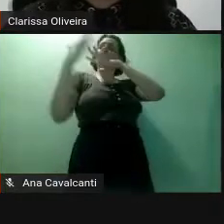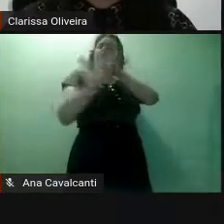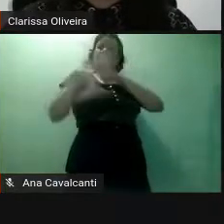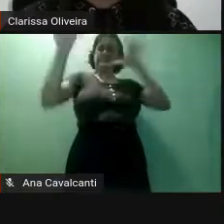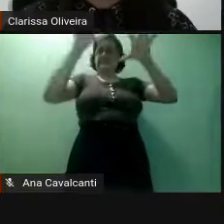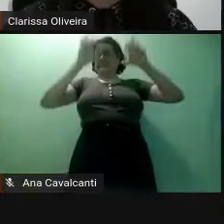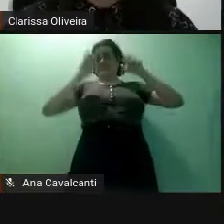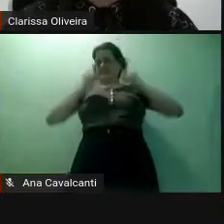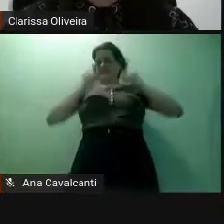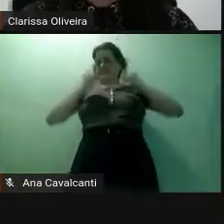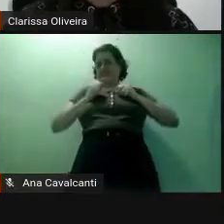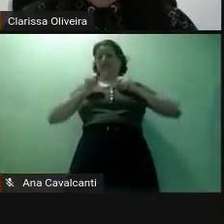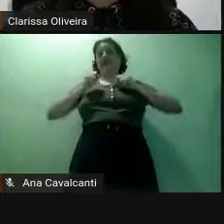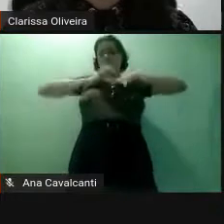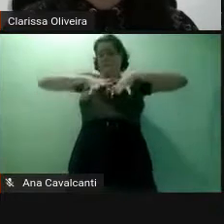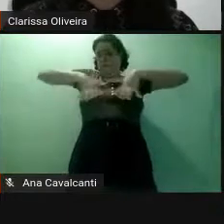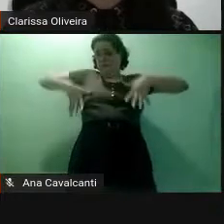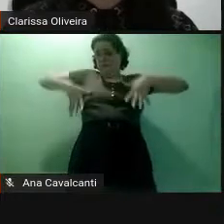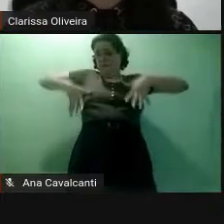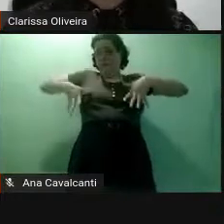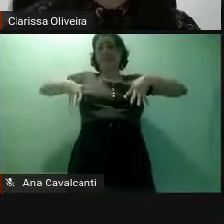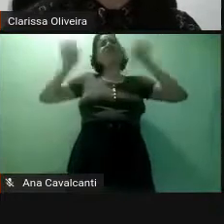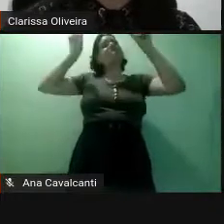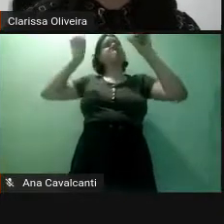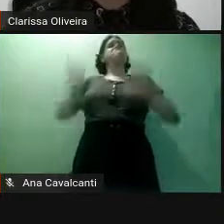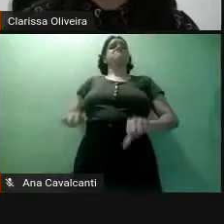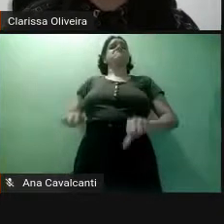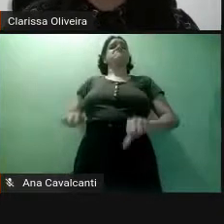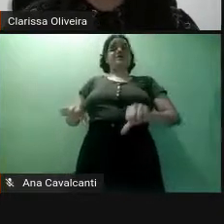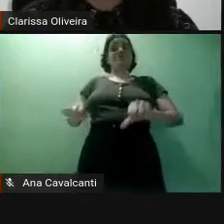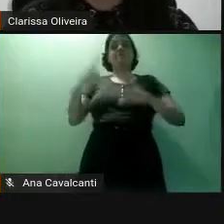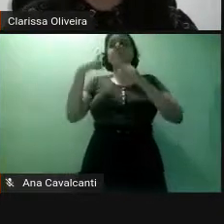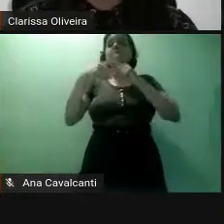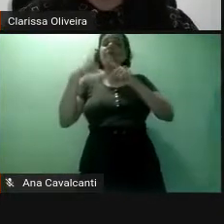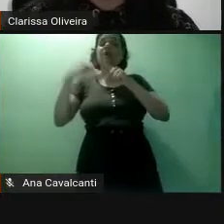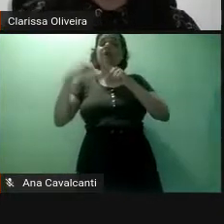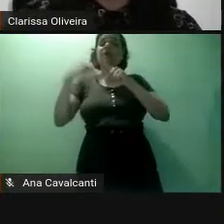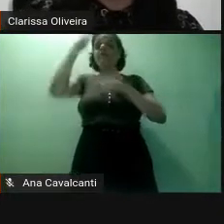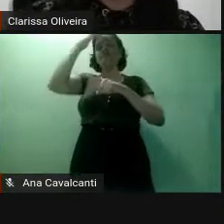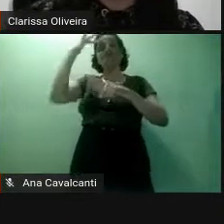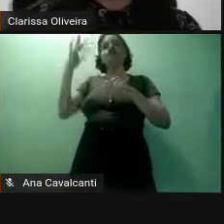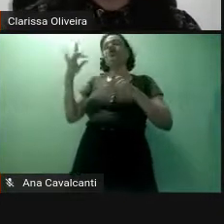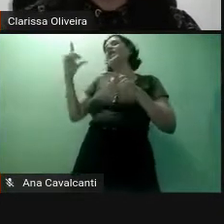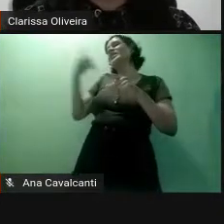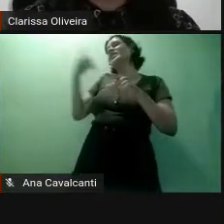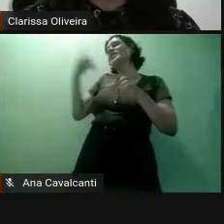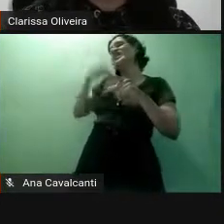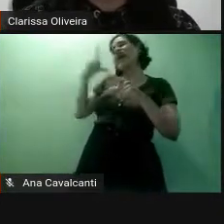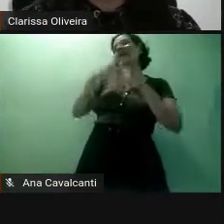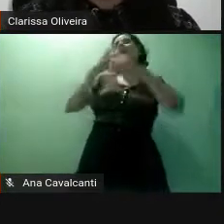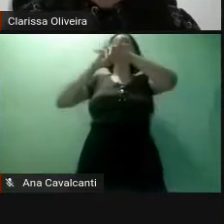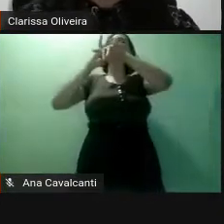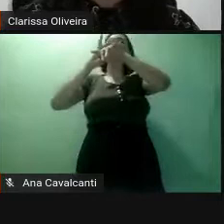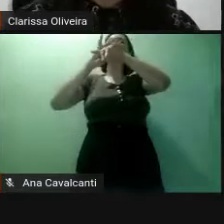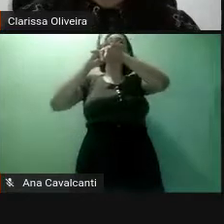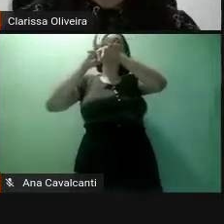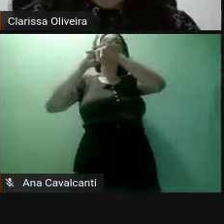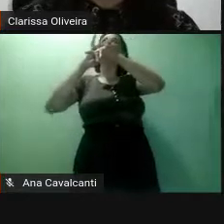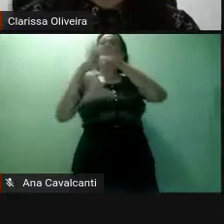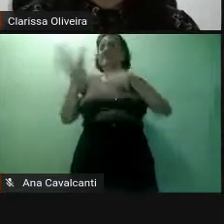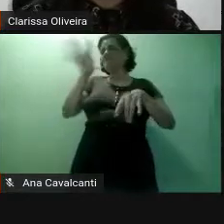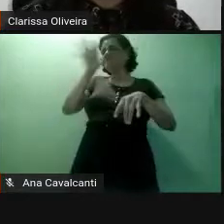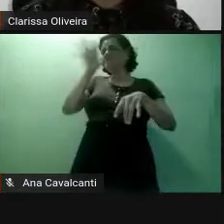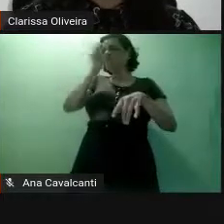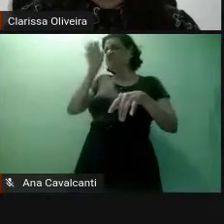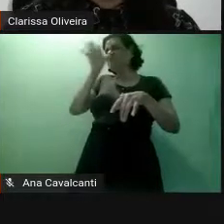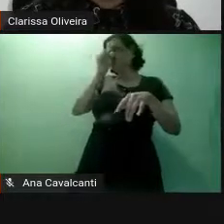falei logo no início, e faz com que os indivíduos eles desenvolvam essa síndrome respiratória aguda grave, que pode